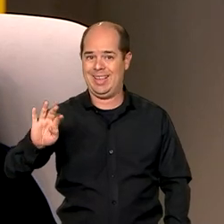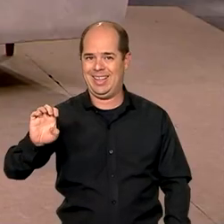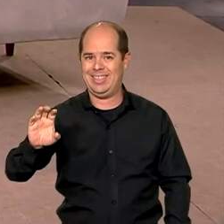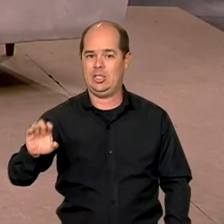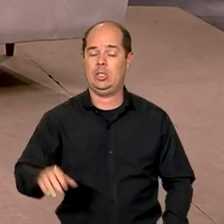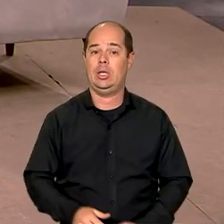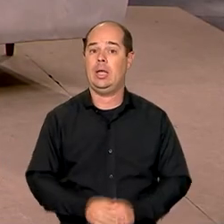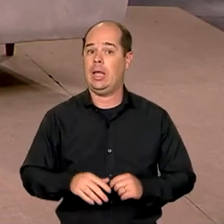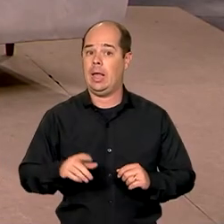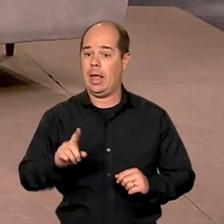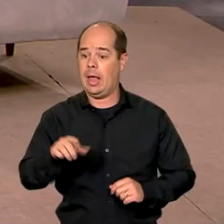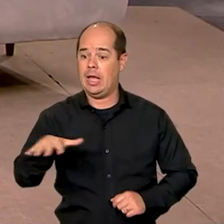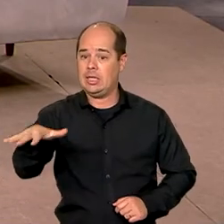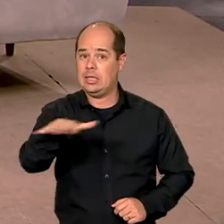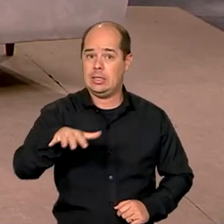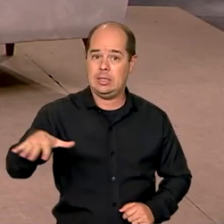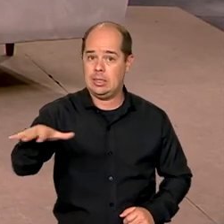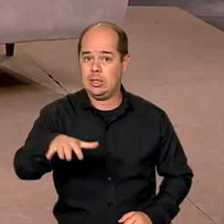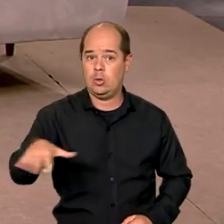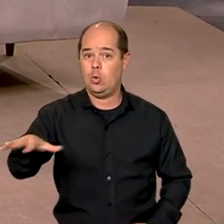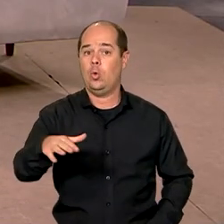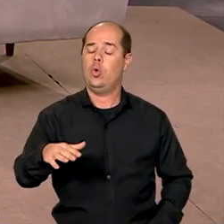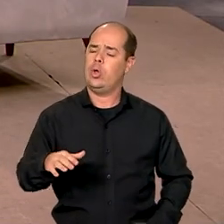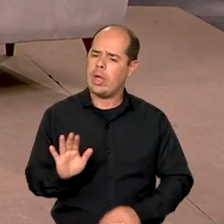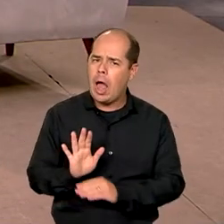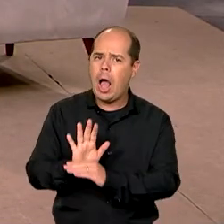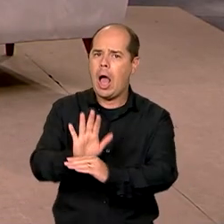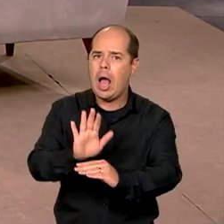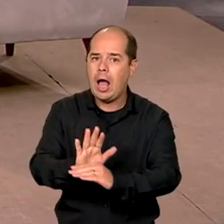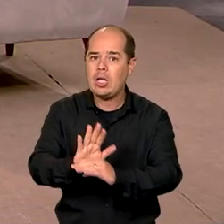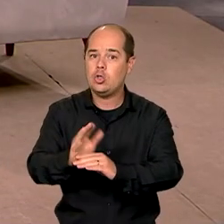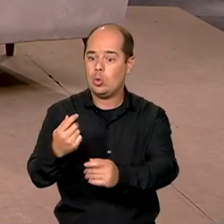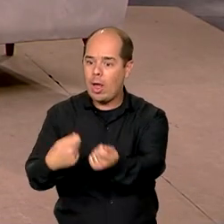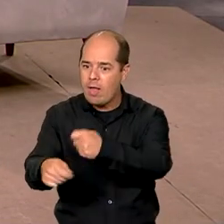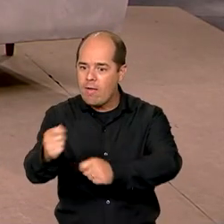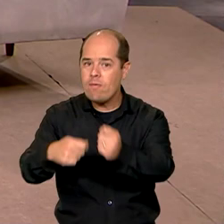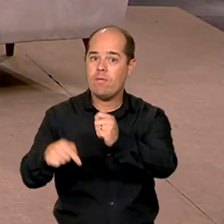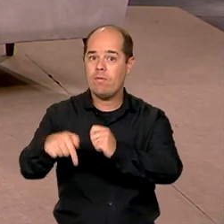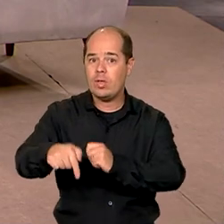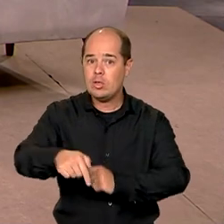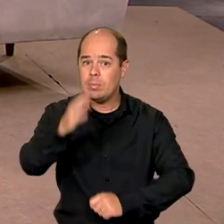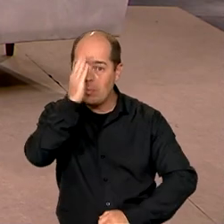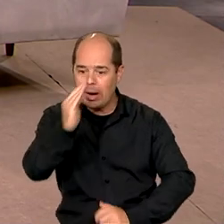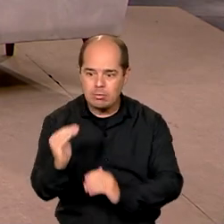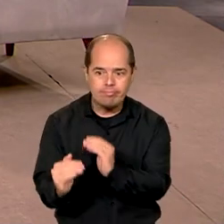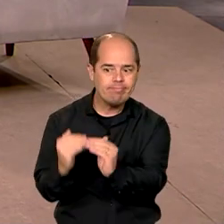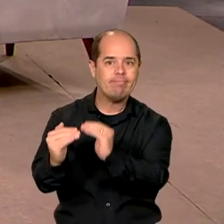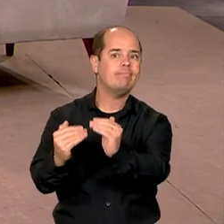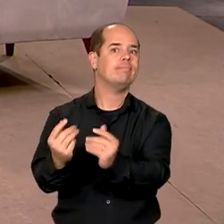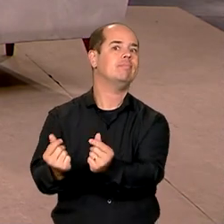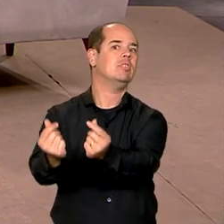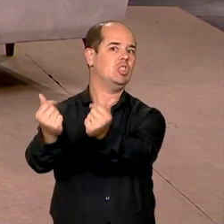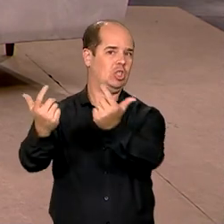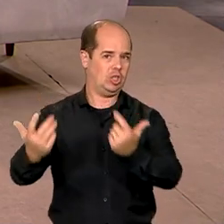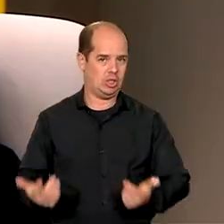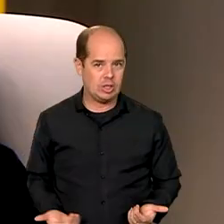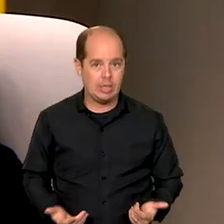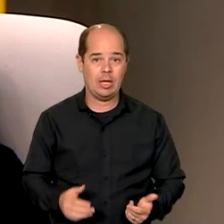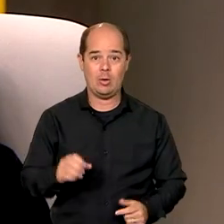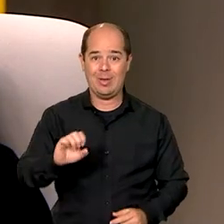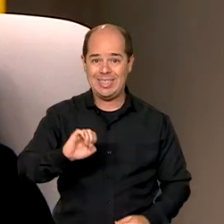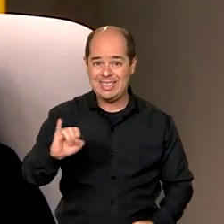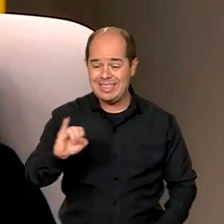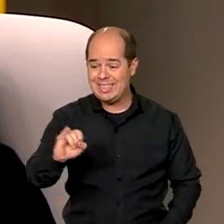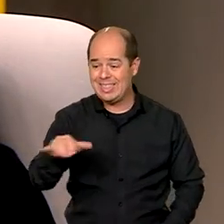Que ajuda a movimentar, a girar a economia do país. Sim, né? A cada investimento que é feito no setor produtivo da